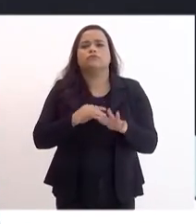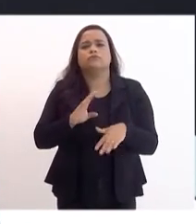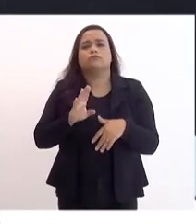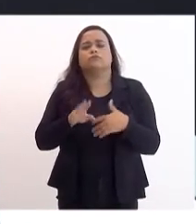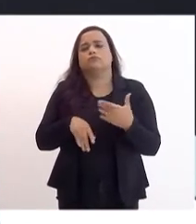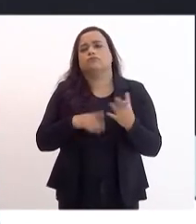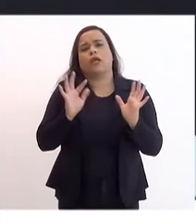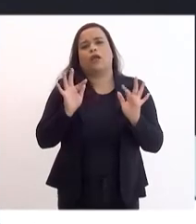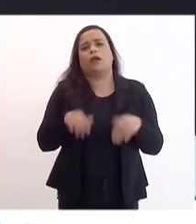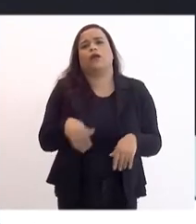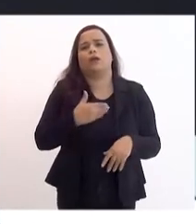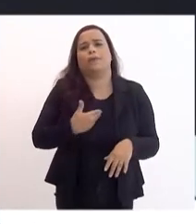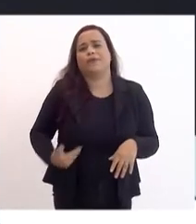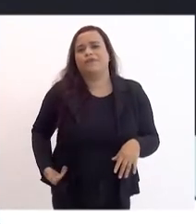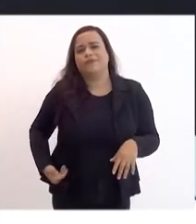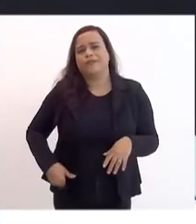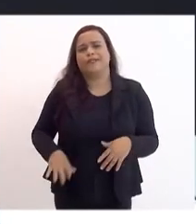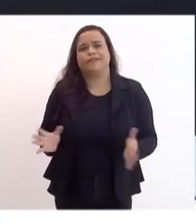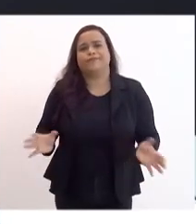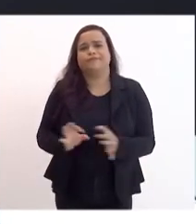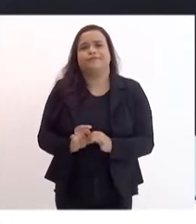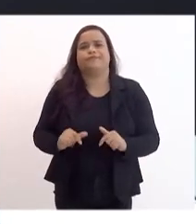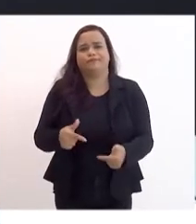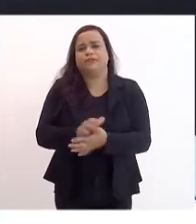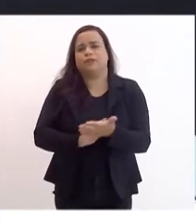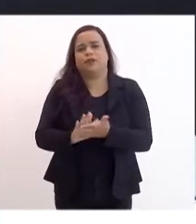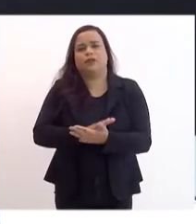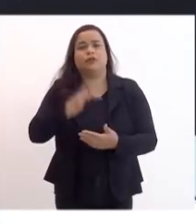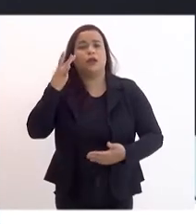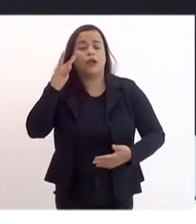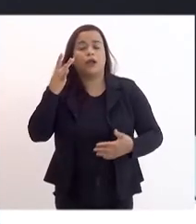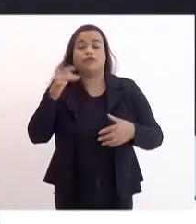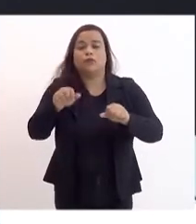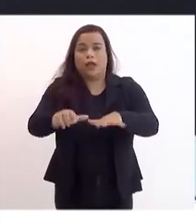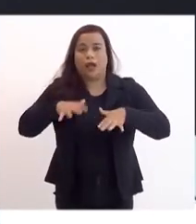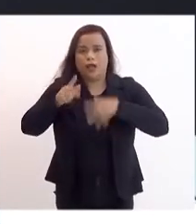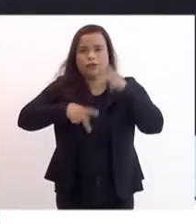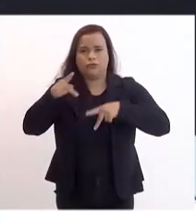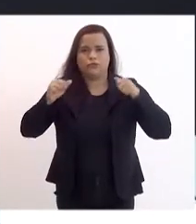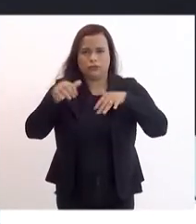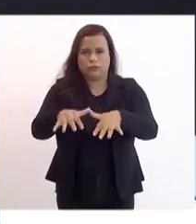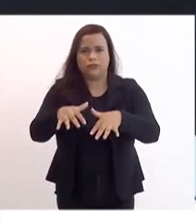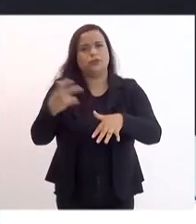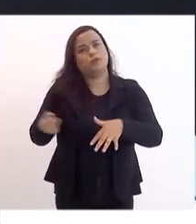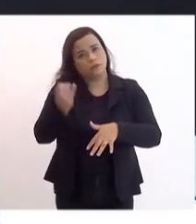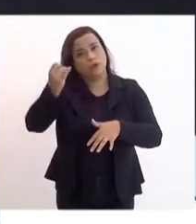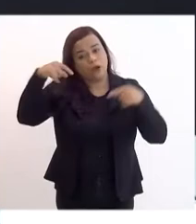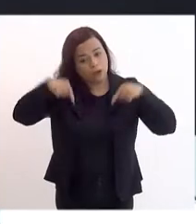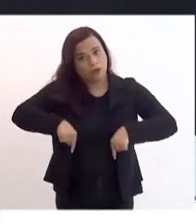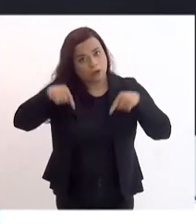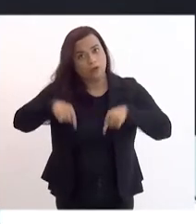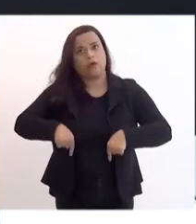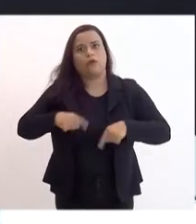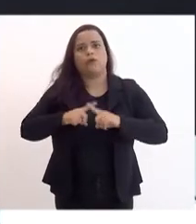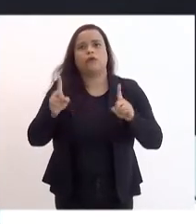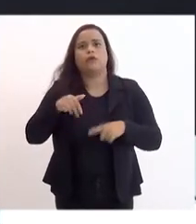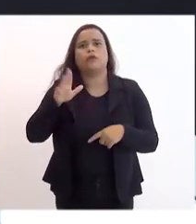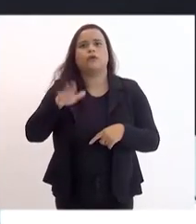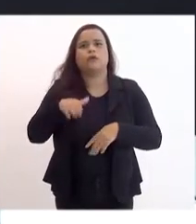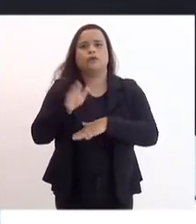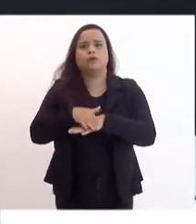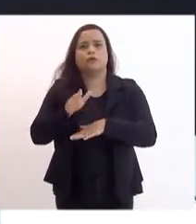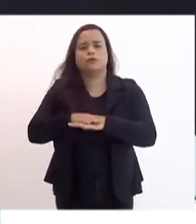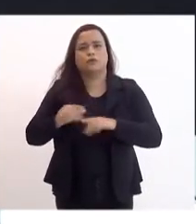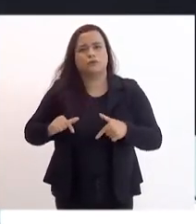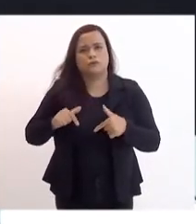acabou o governo e nada se implanta. Eu acho que a audiência pública seria pertinente agora. Mas quem tem que promover uma audiência pública sobre esse